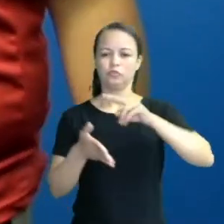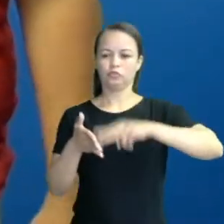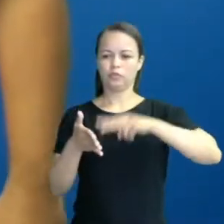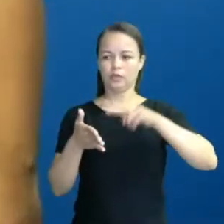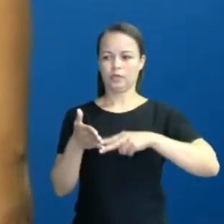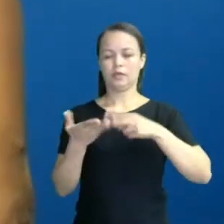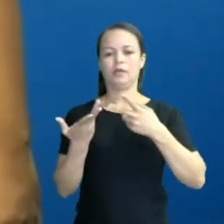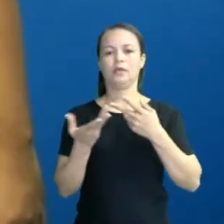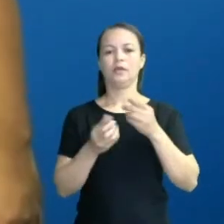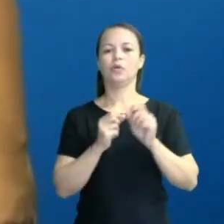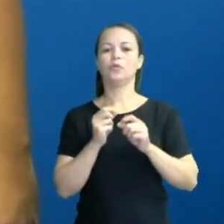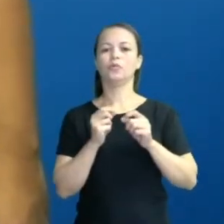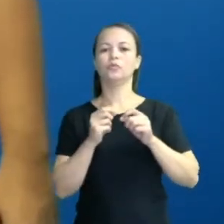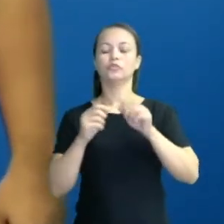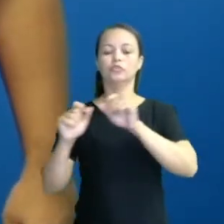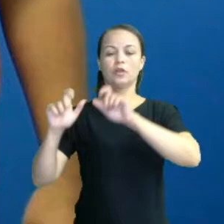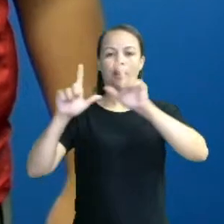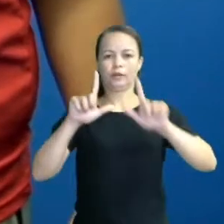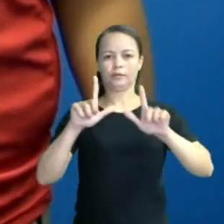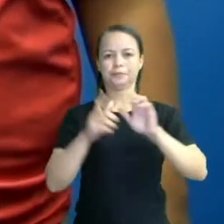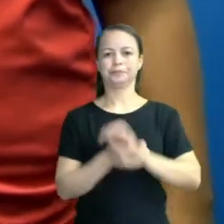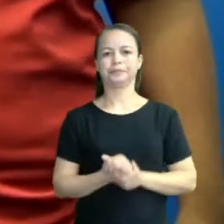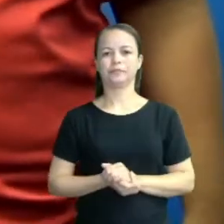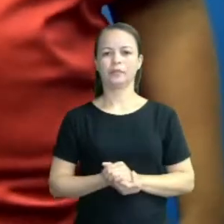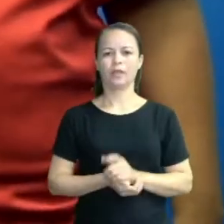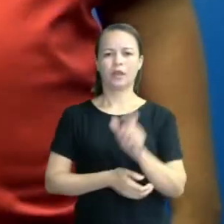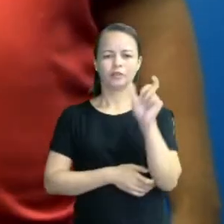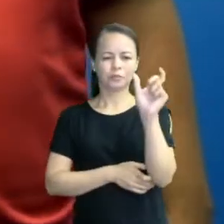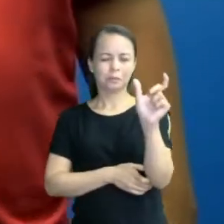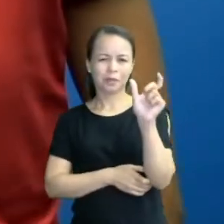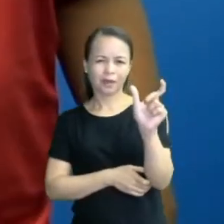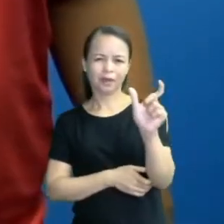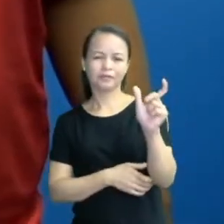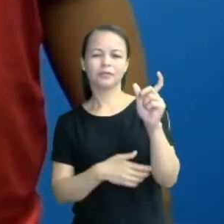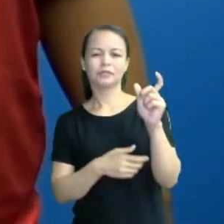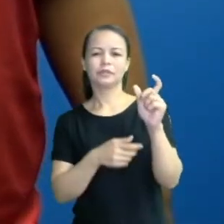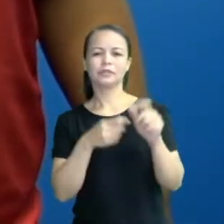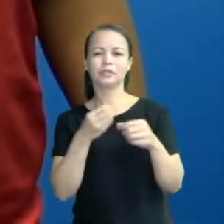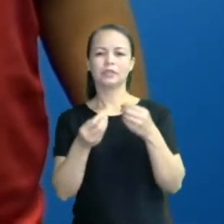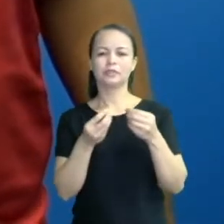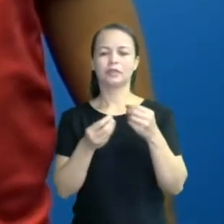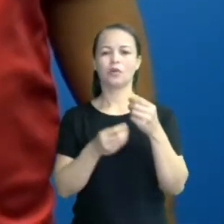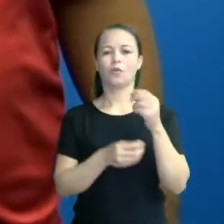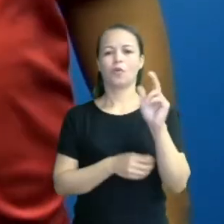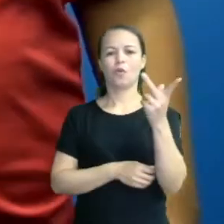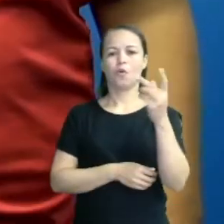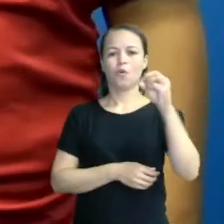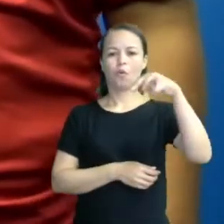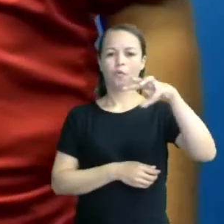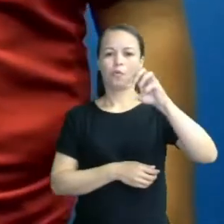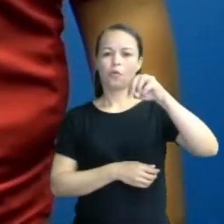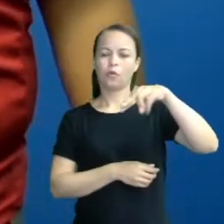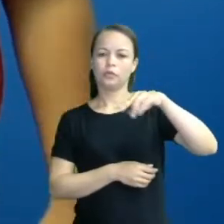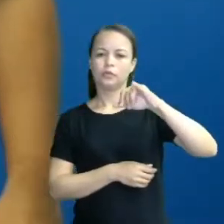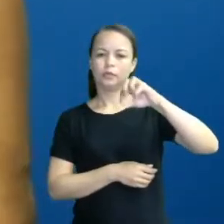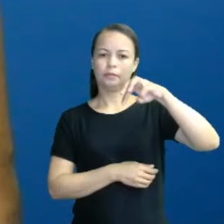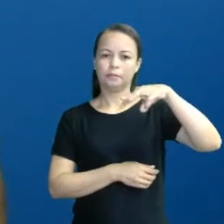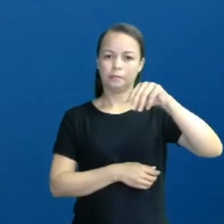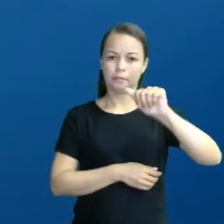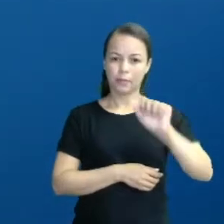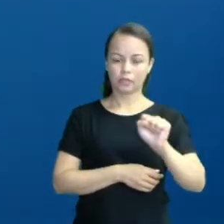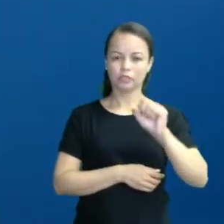slide. As palavras que são homônimas e parônimas são